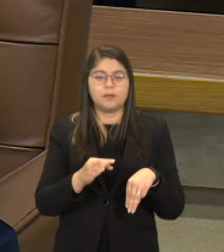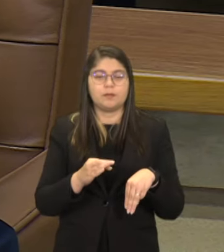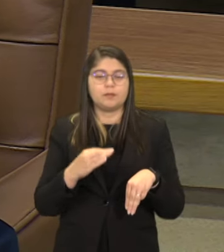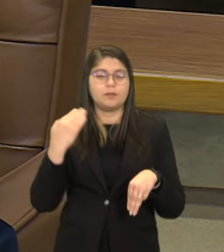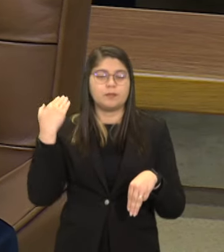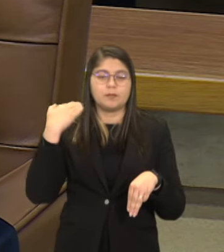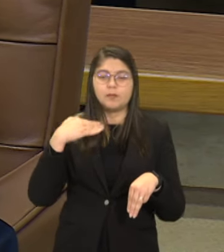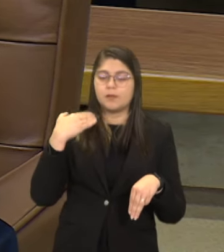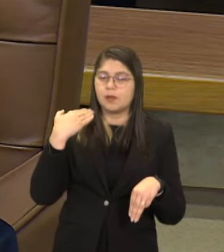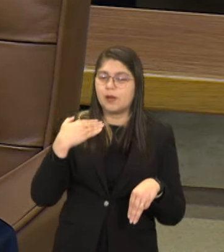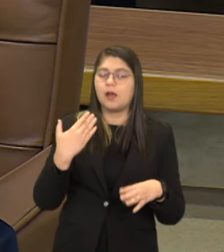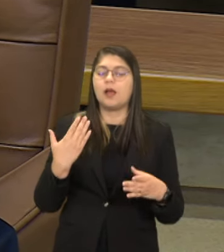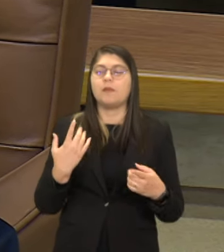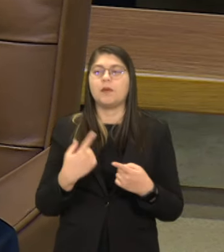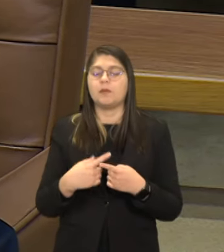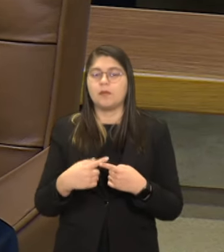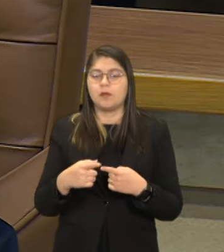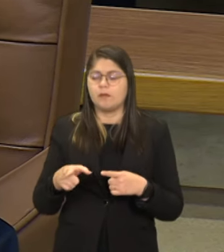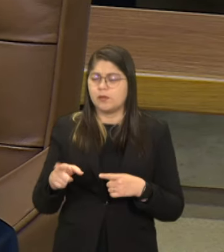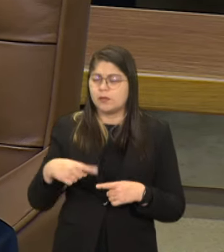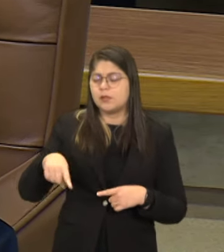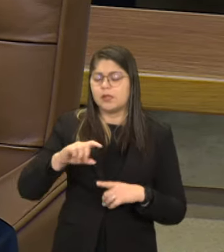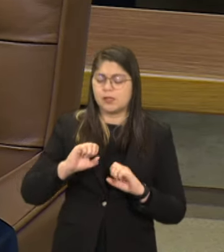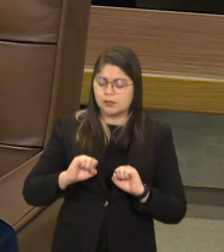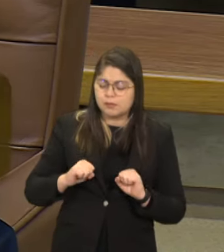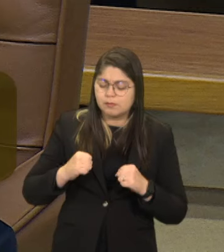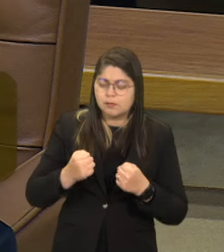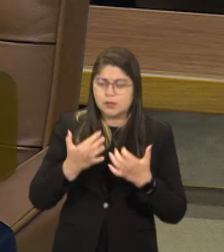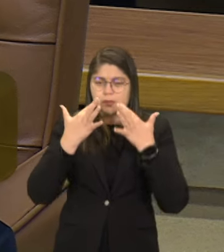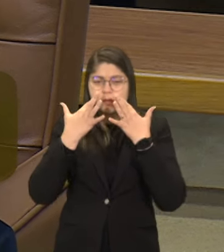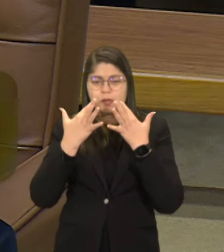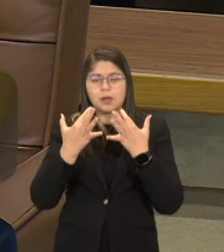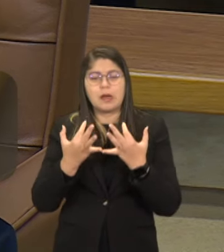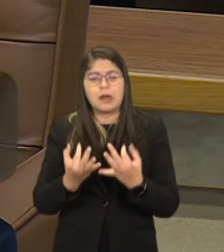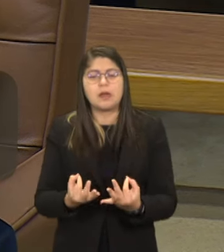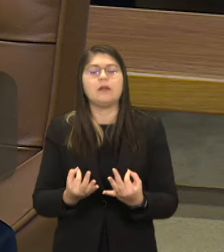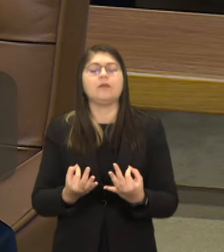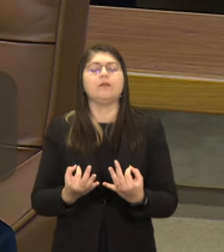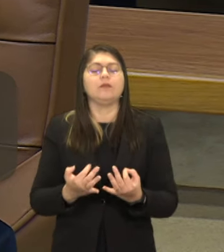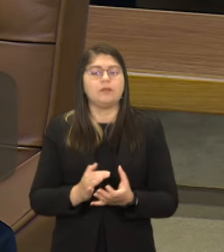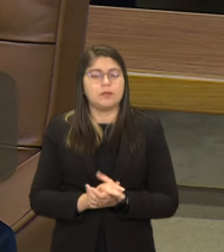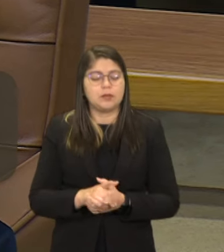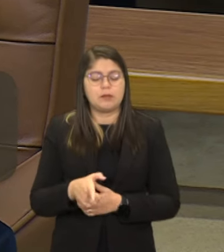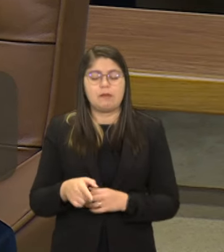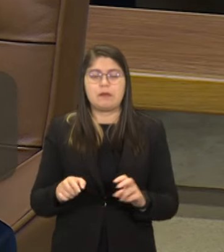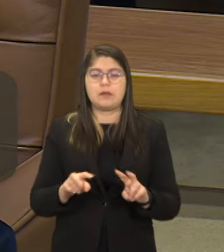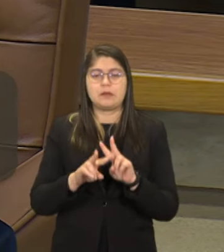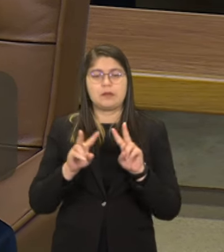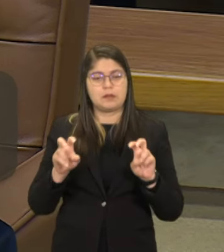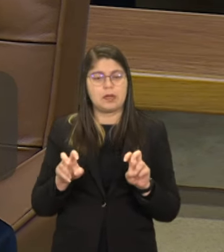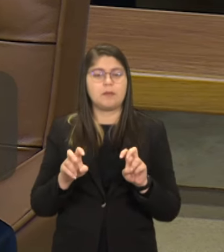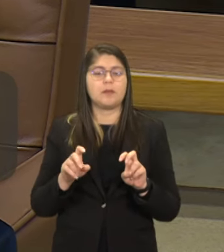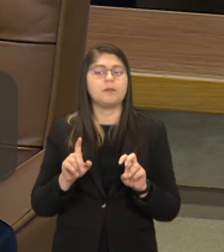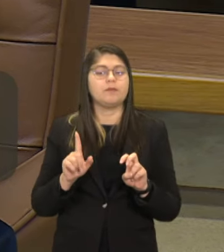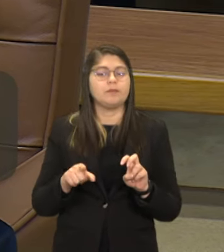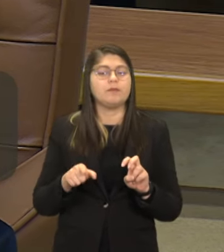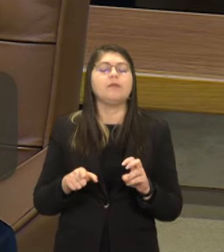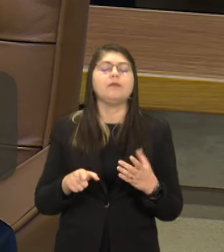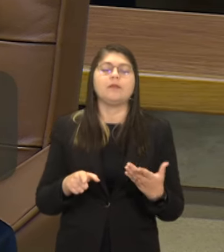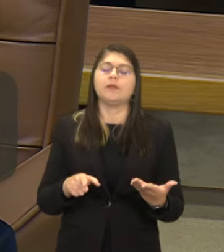Carmen, por terem se dedicado, dado atenção a essa temática, que é, sem